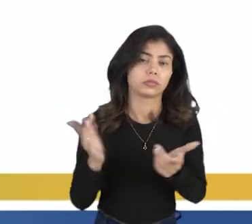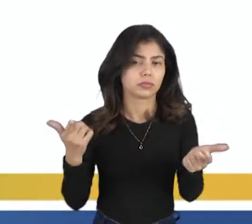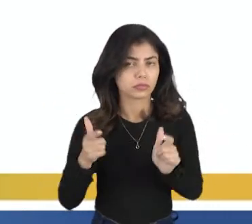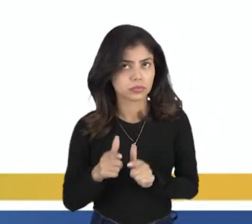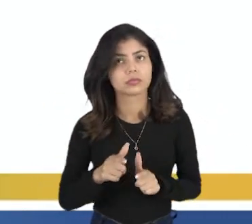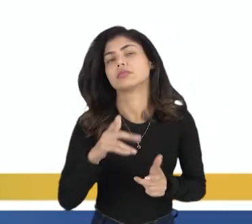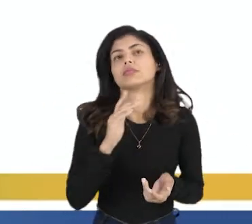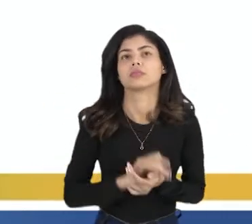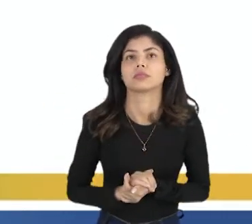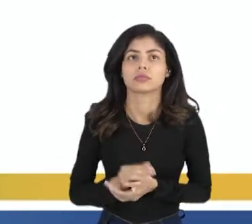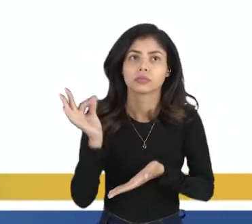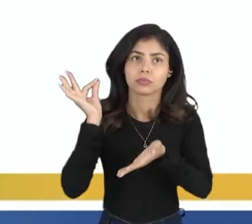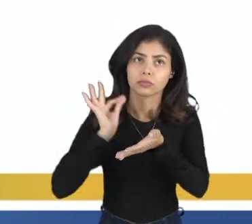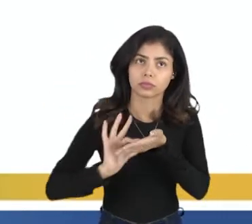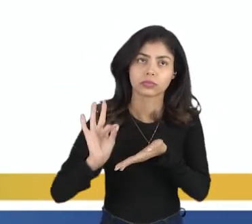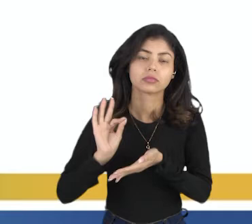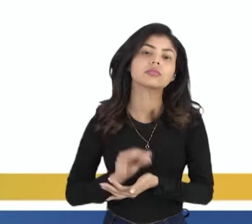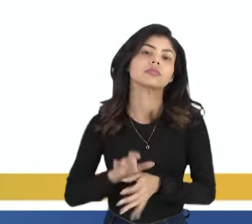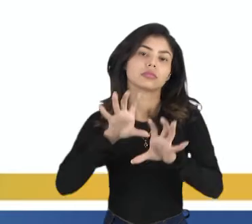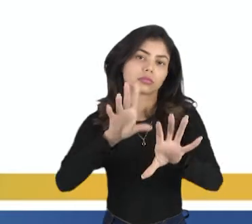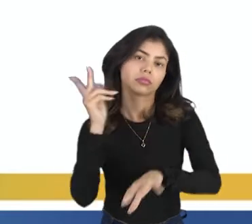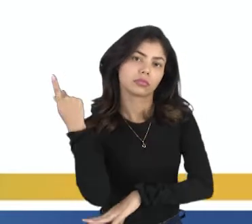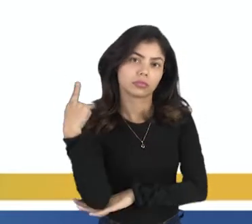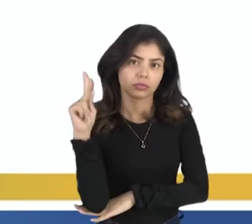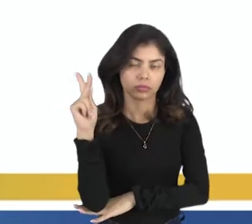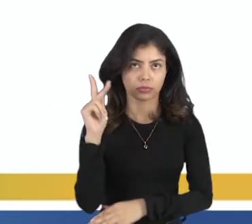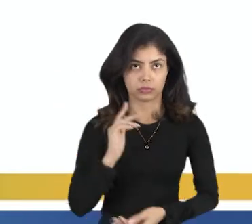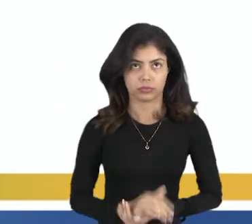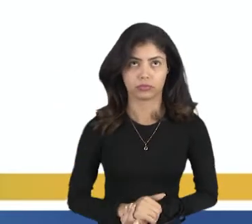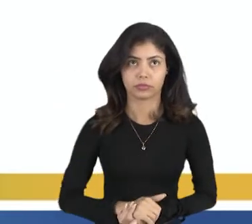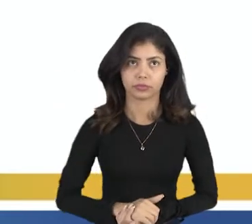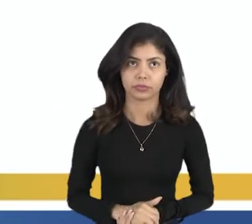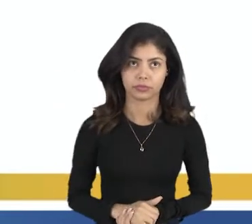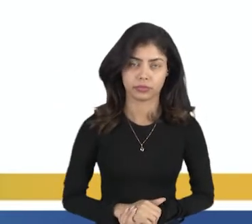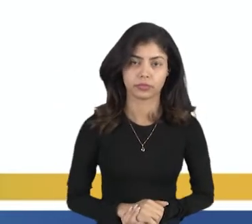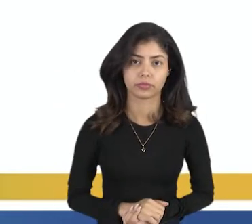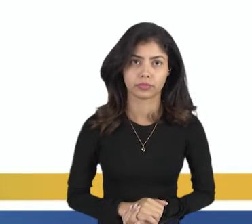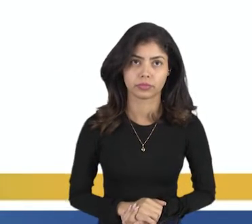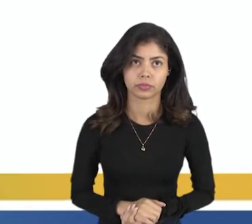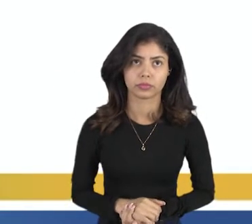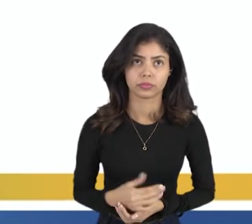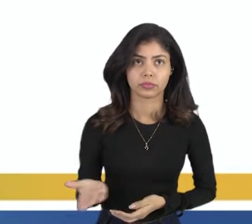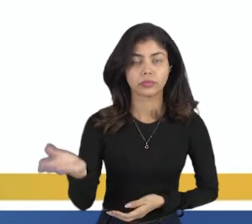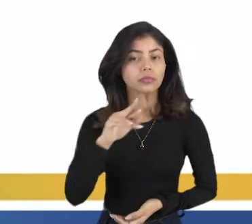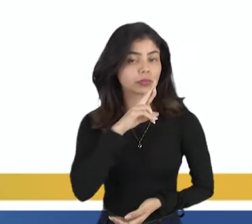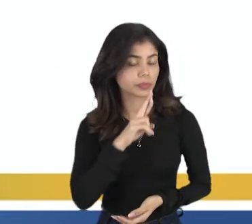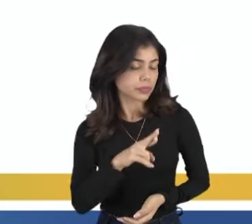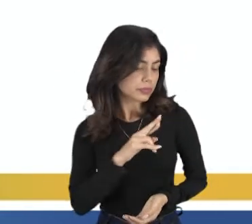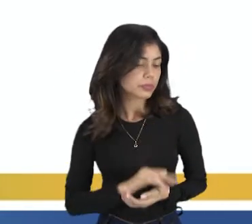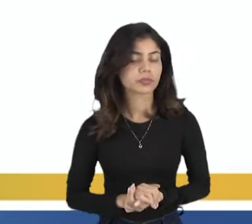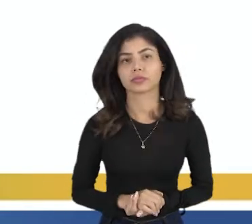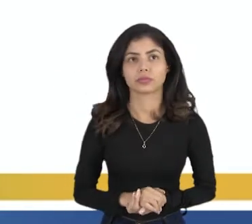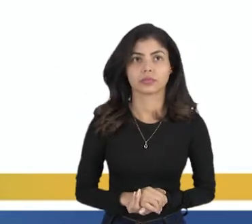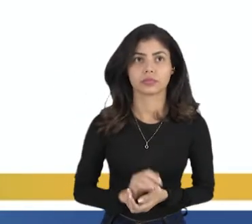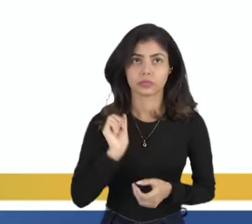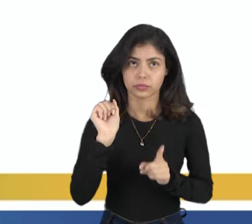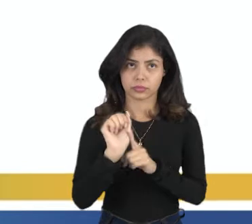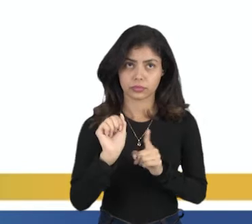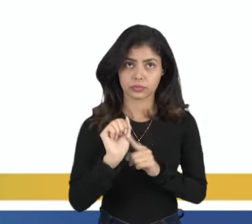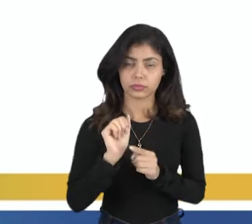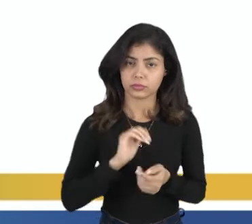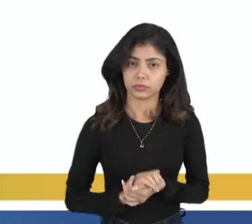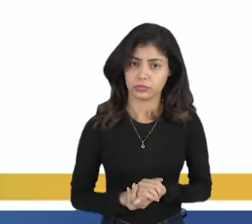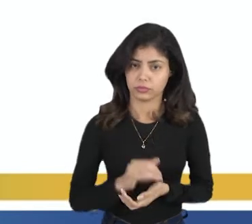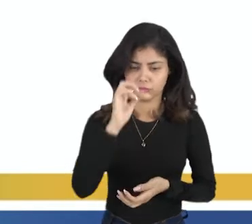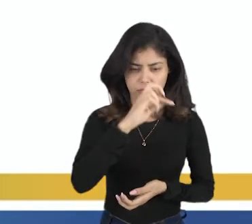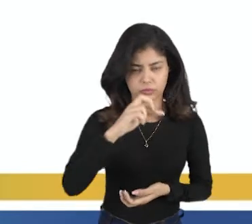máxima e a temperatura mínima, que foi registrada nesse período? Então, vamos para a nossa resposta. Letra A, se